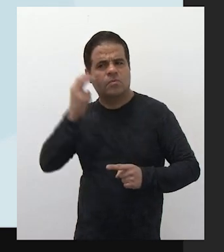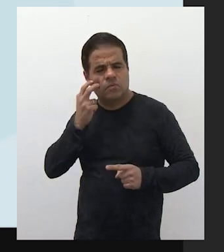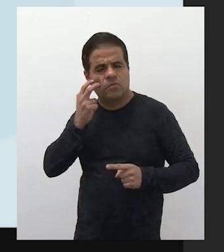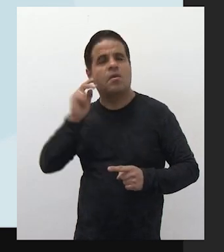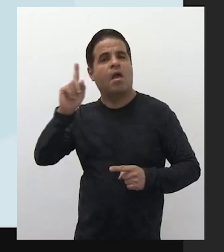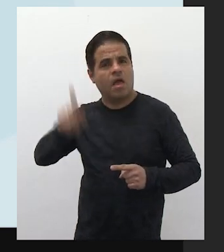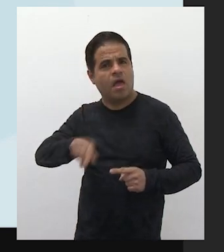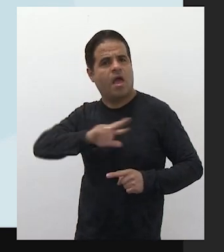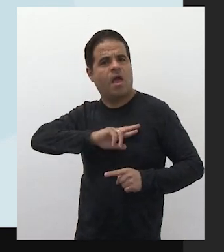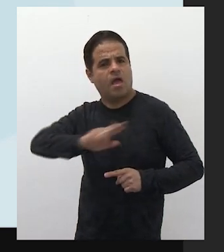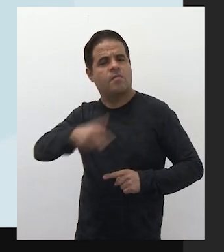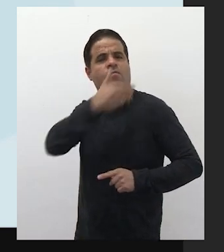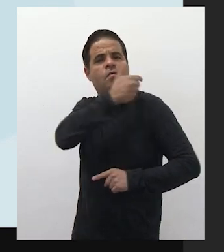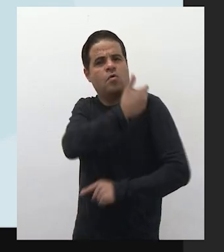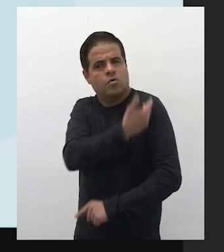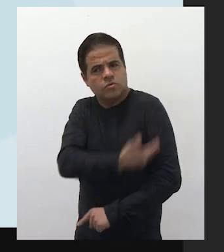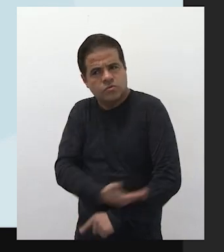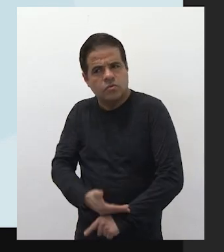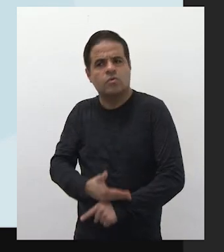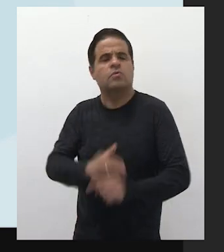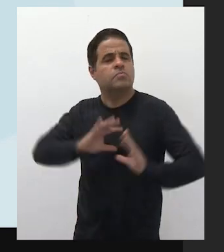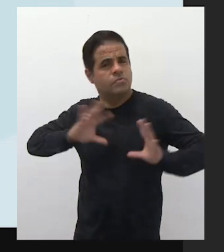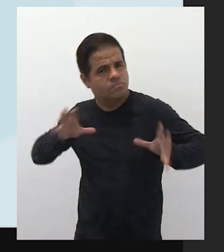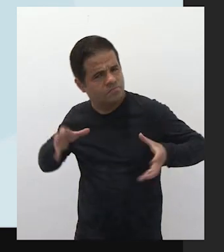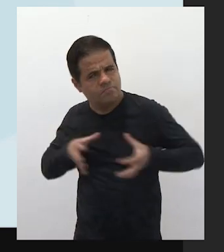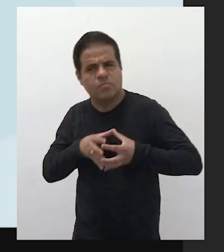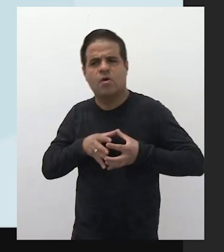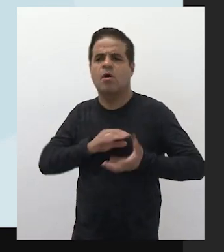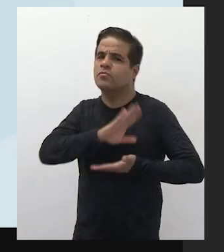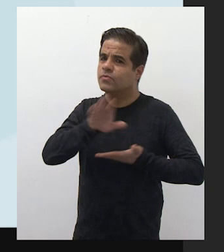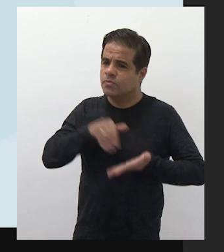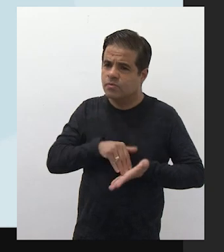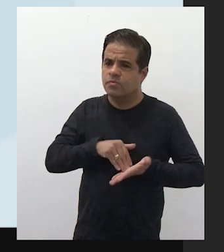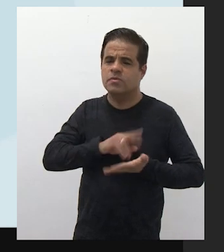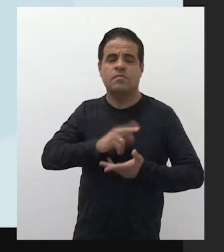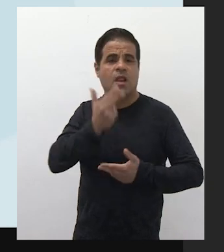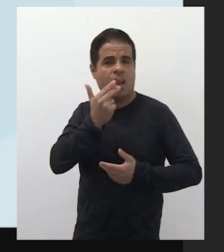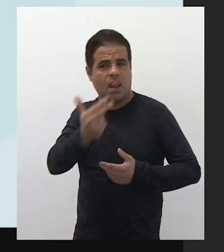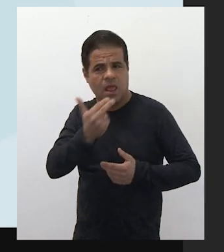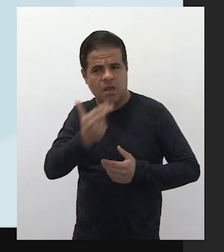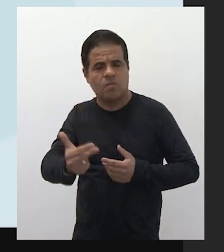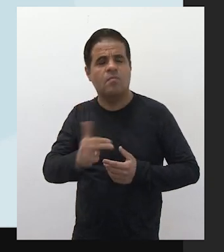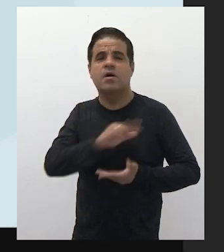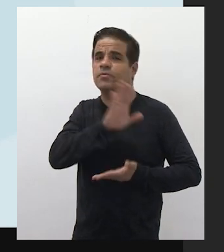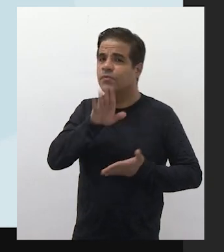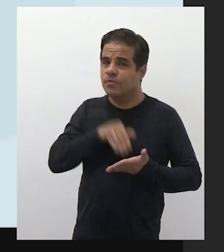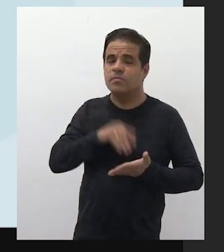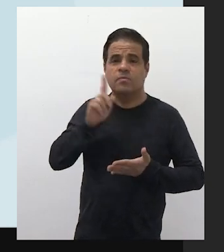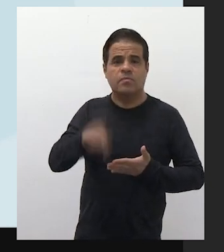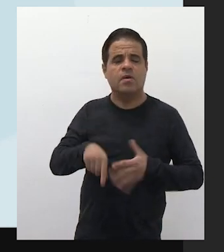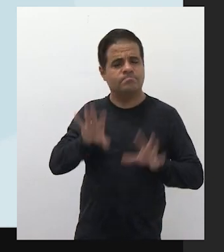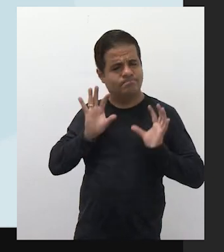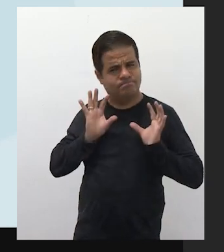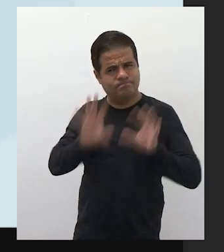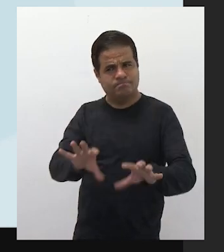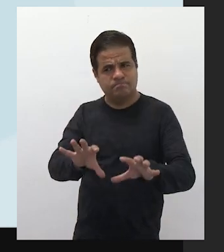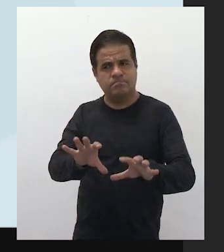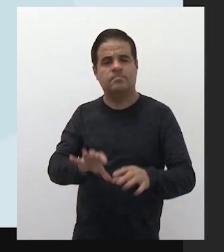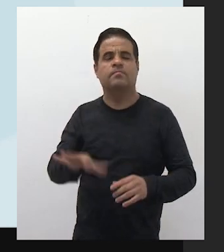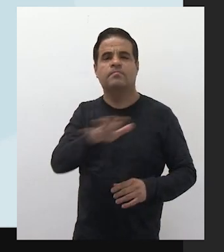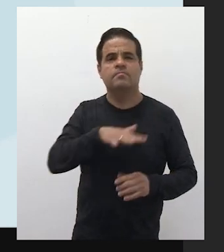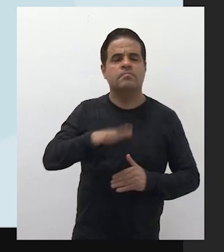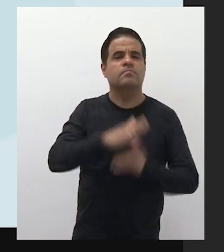diferentes, os costumes, os povos, é tudo diferente, a língua. Isso tem uma influência enorme